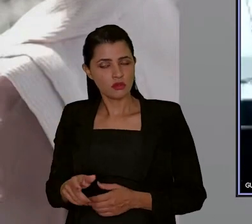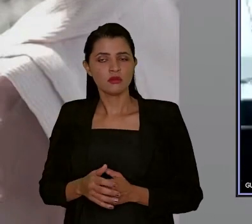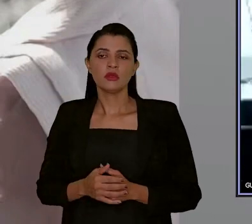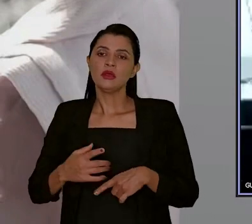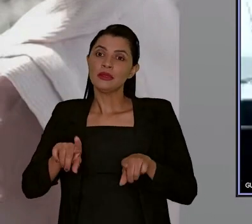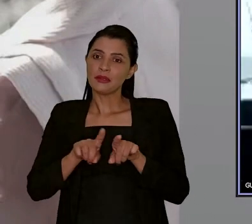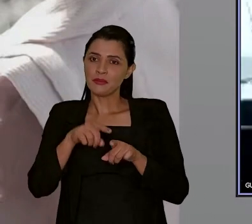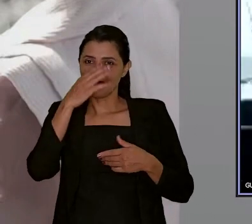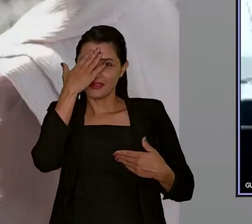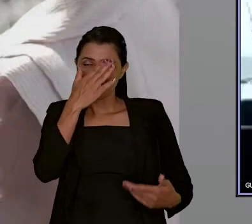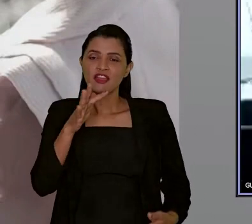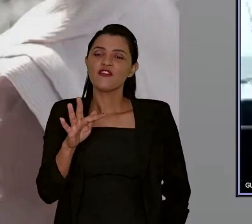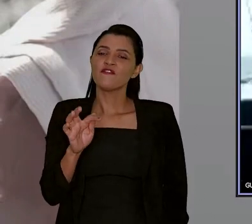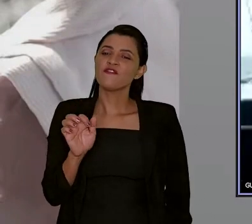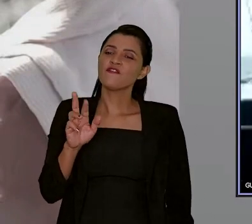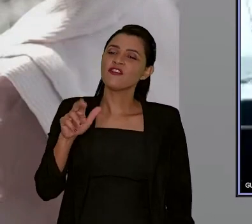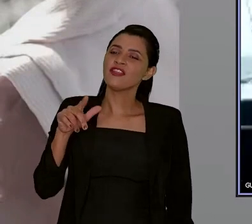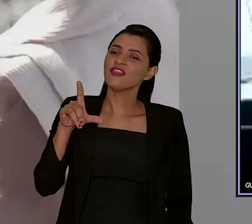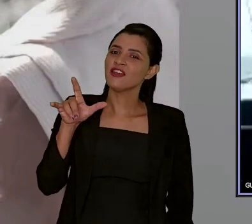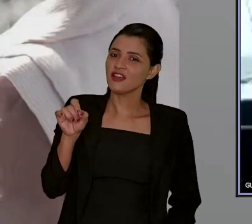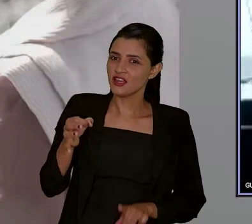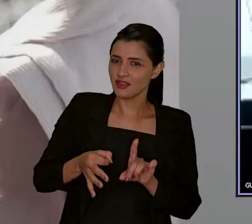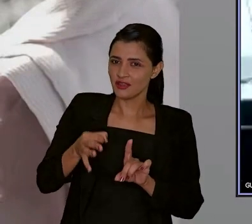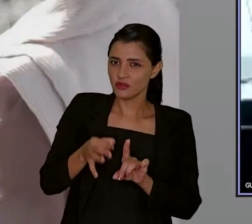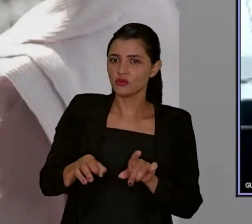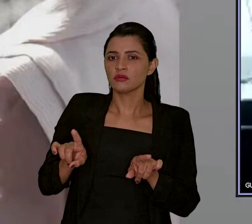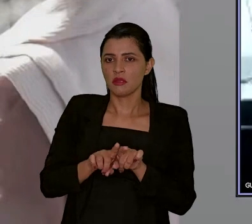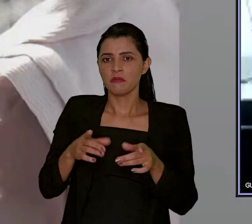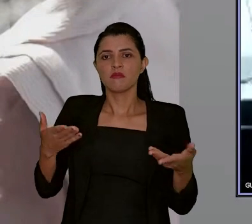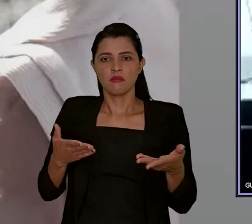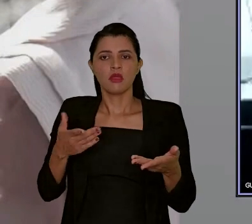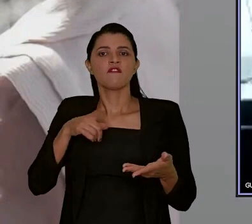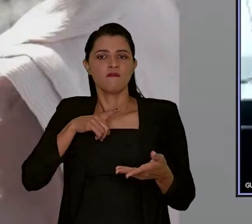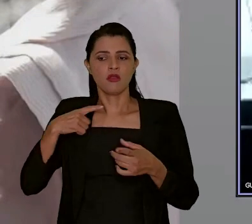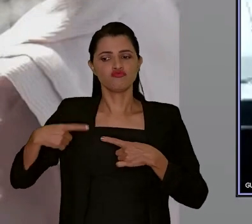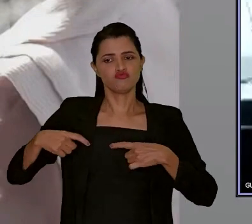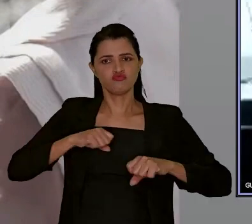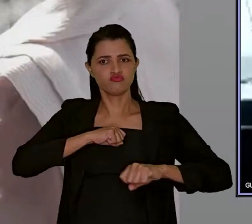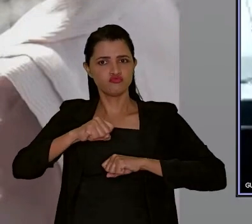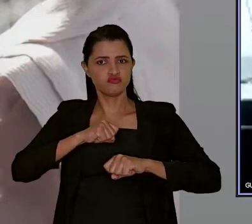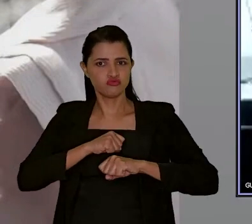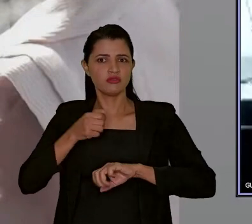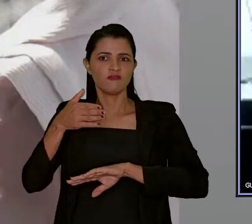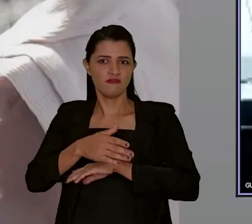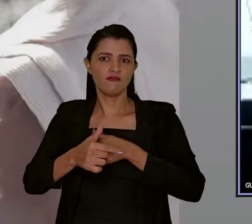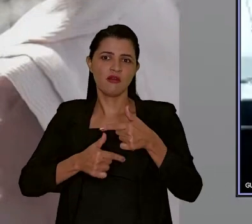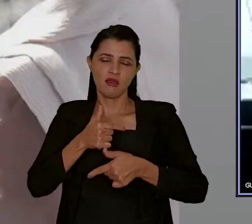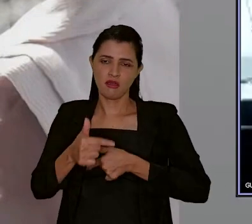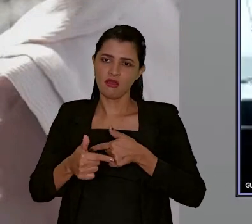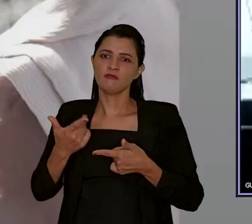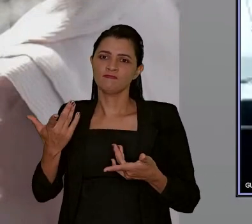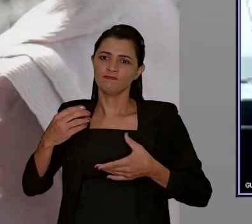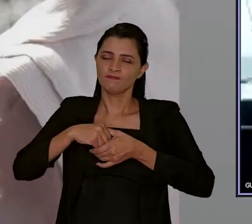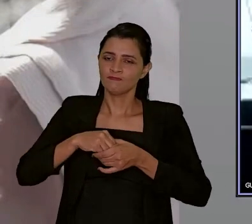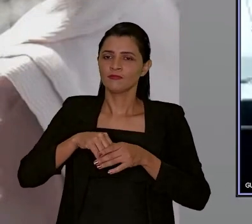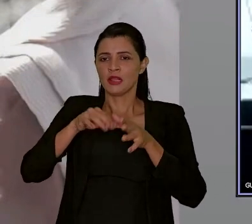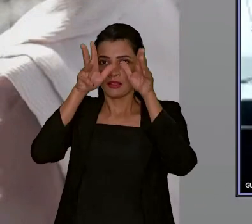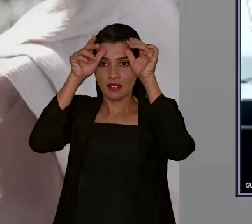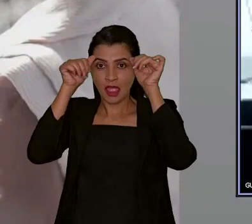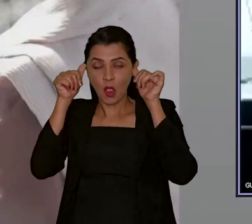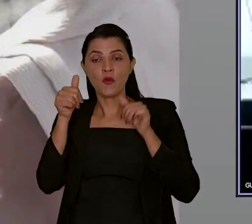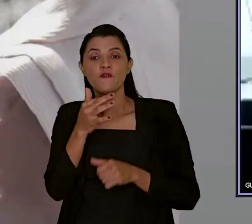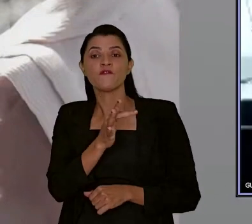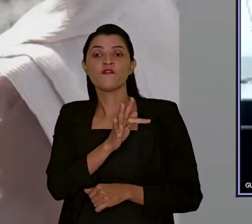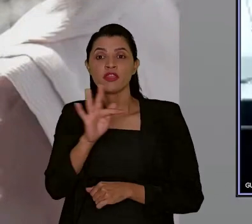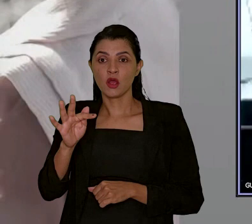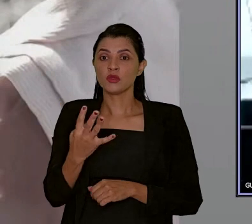Quadros, que vai também atuar nesta manhã como debatedor, integrando o Tribunal Regional Federal da 4ª Região, além